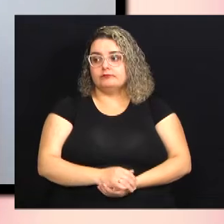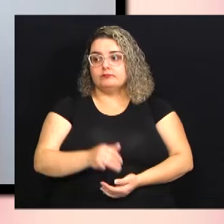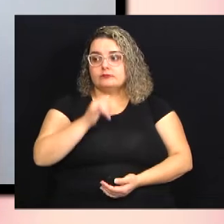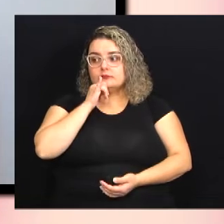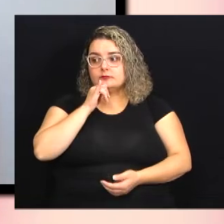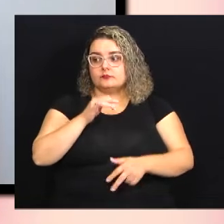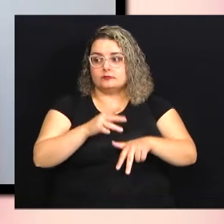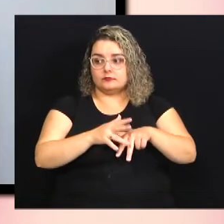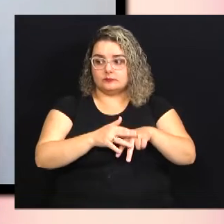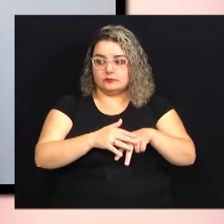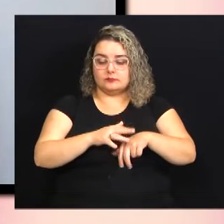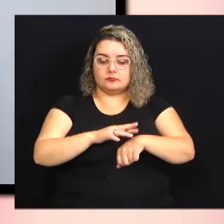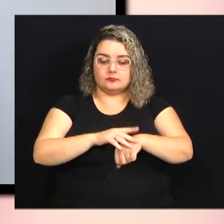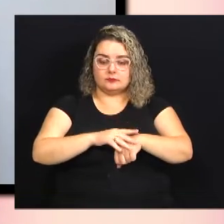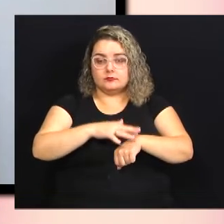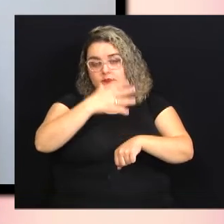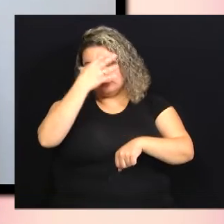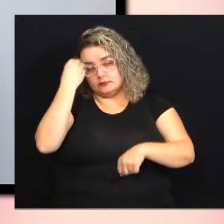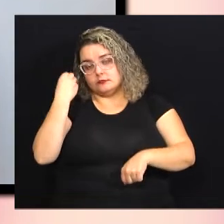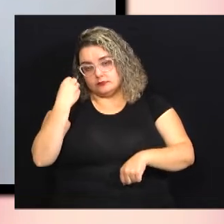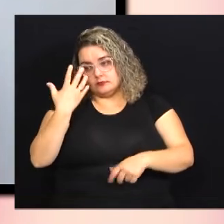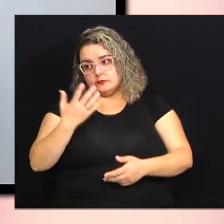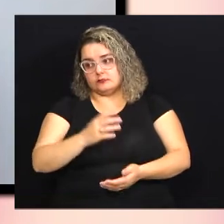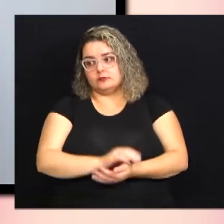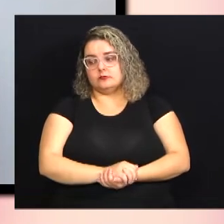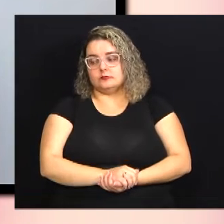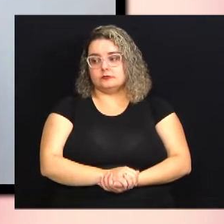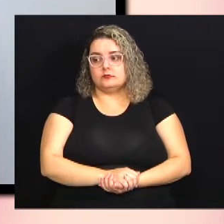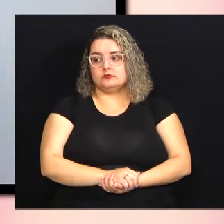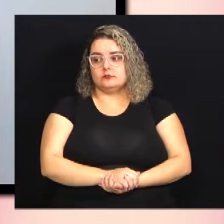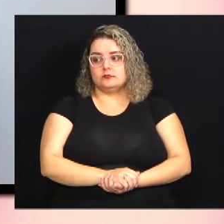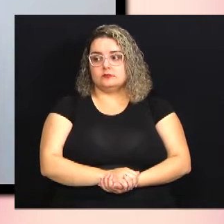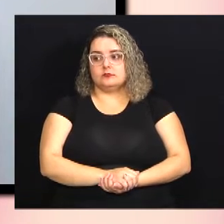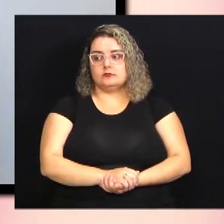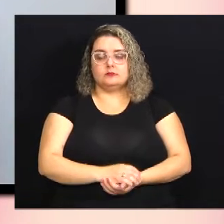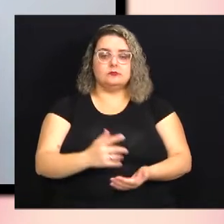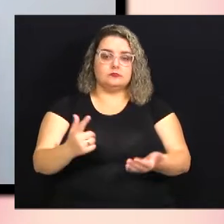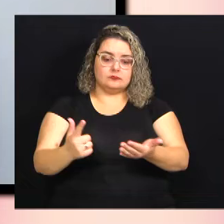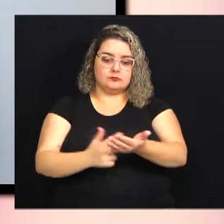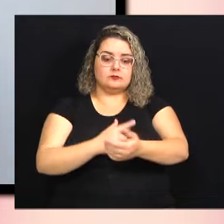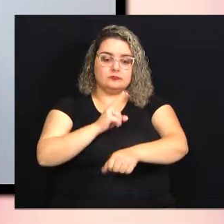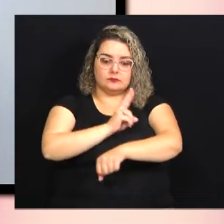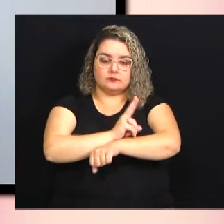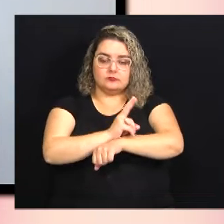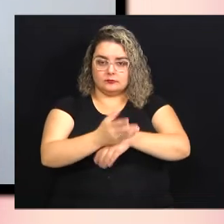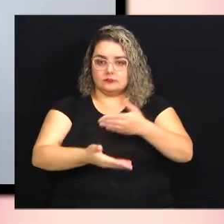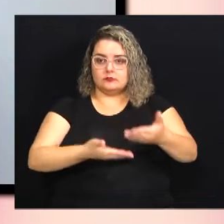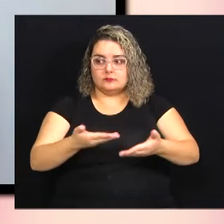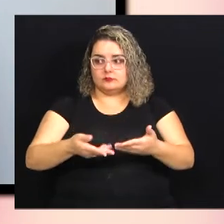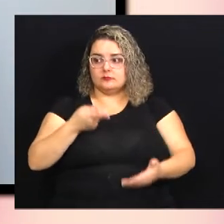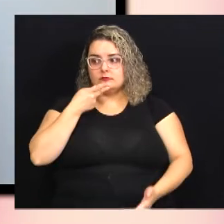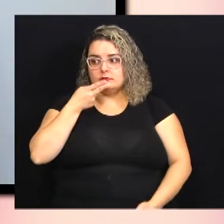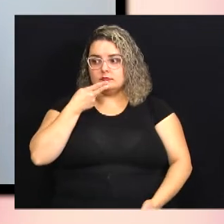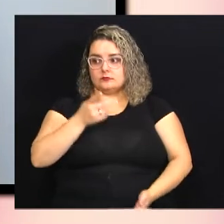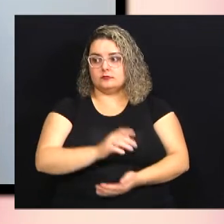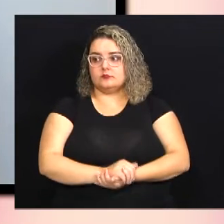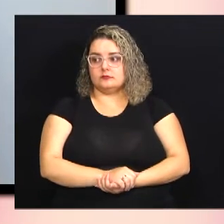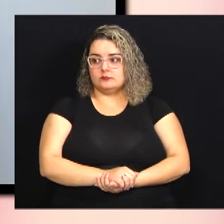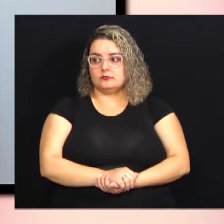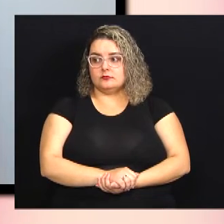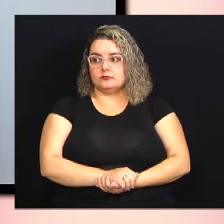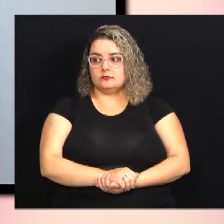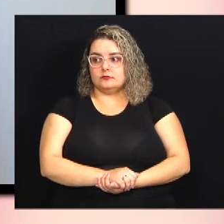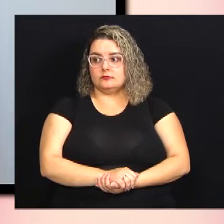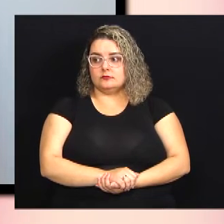um paciente com Alzheimer, às vezes, até os livros de cuidadores falam disso, né? Por exemplo, que às